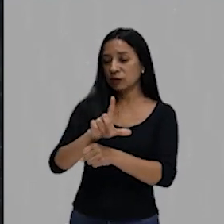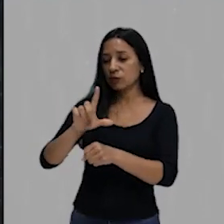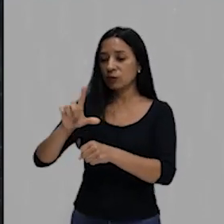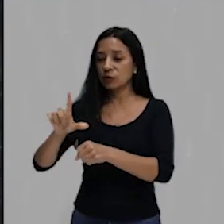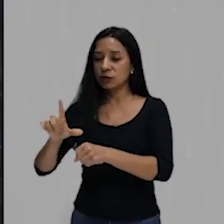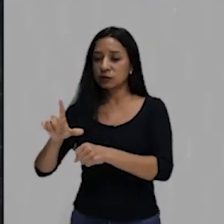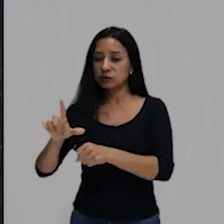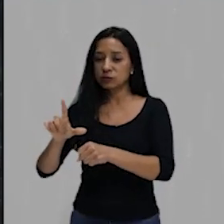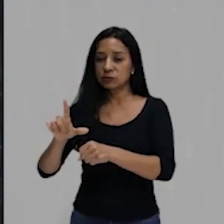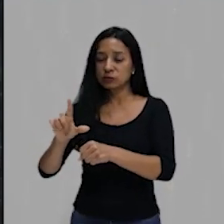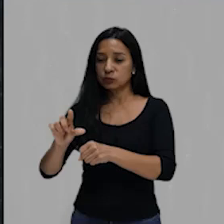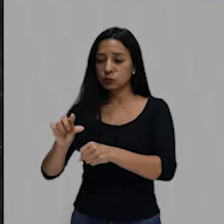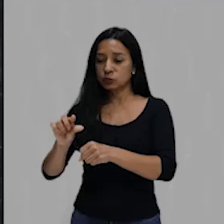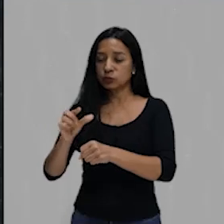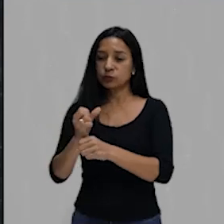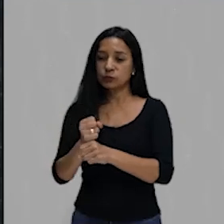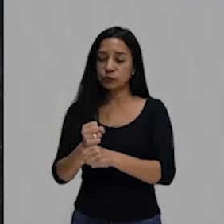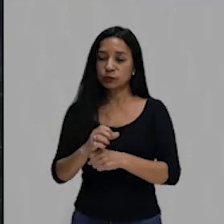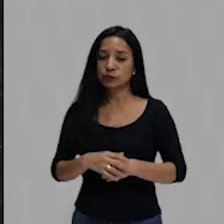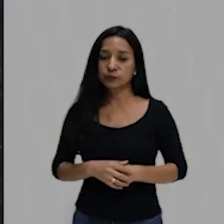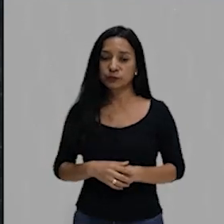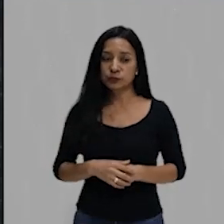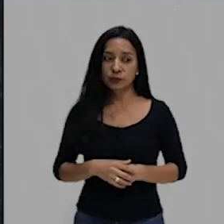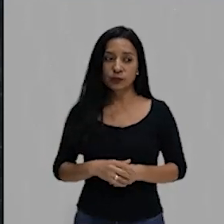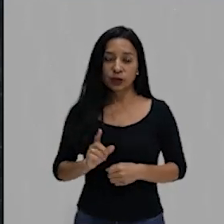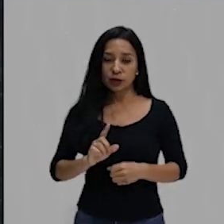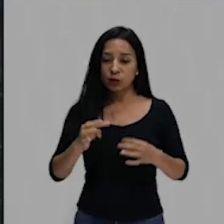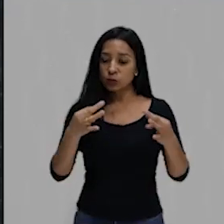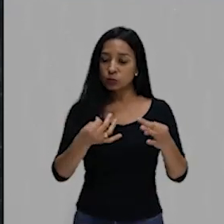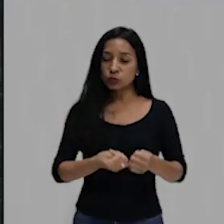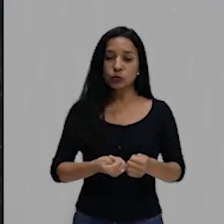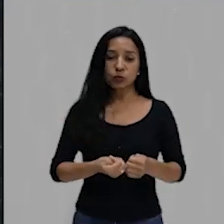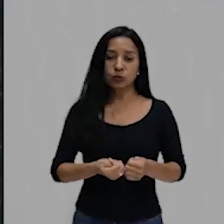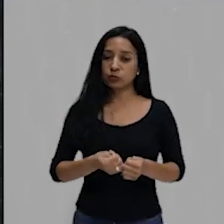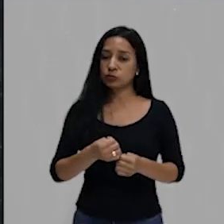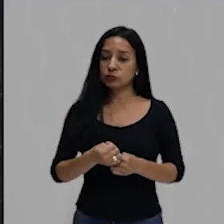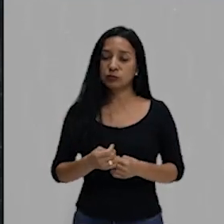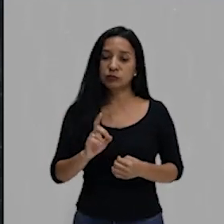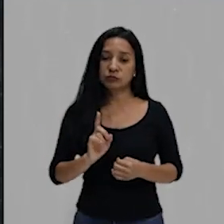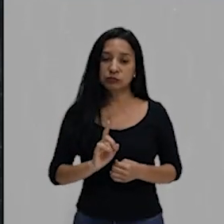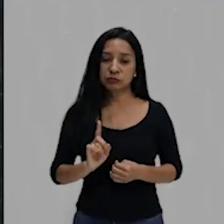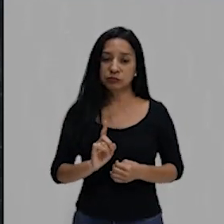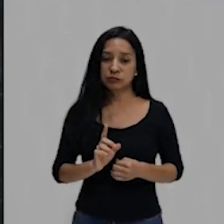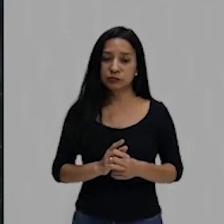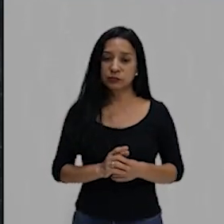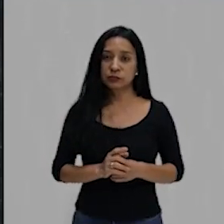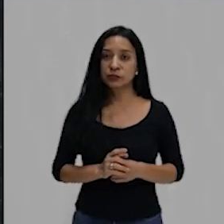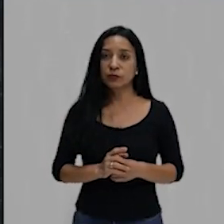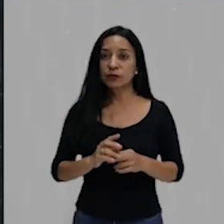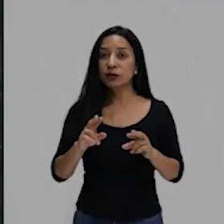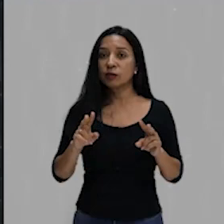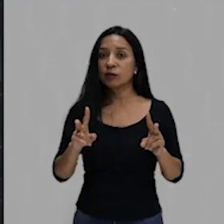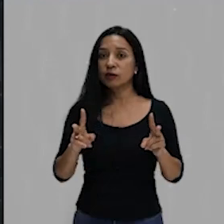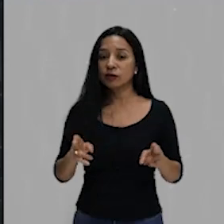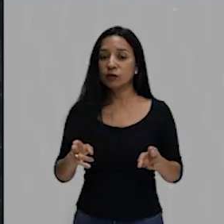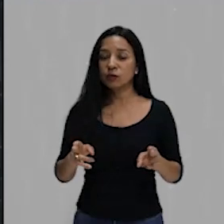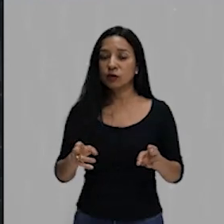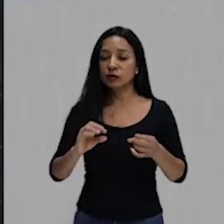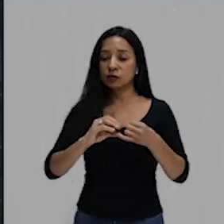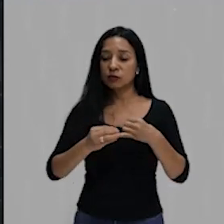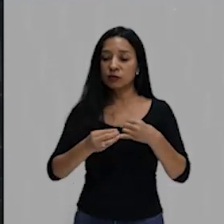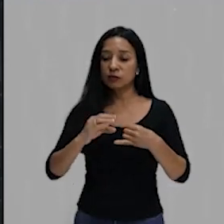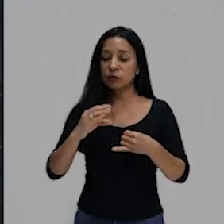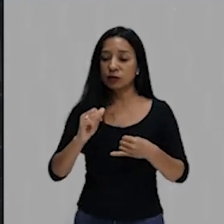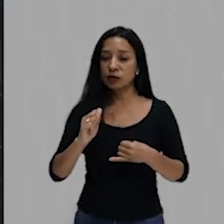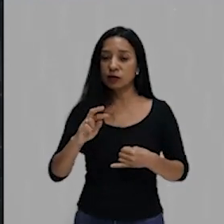Lzinho. Só que não será todos os indivíduos que serão iguais ao feijão